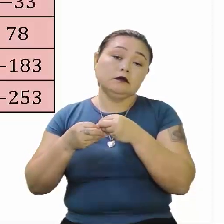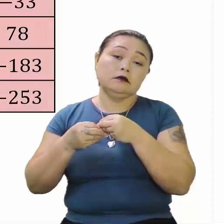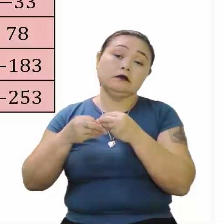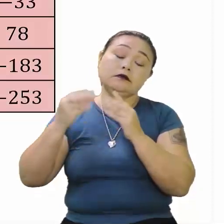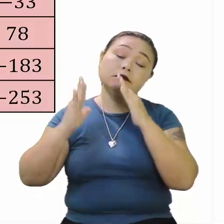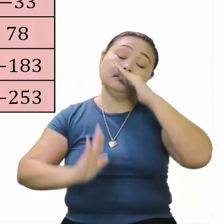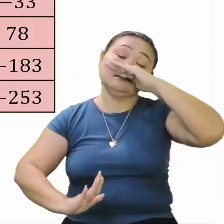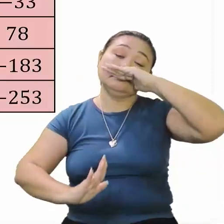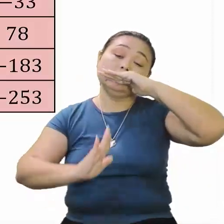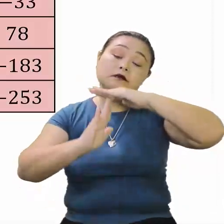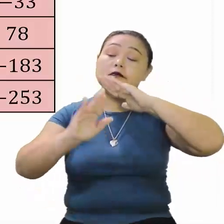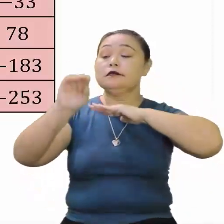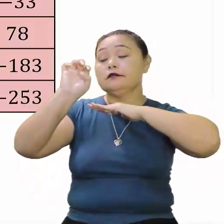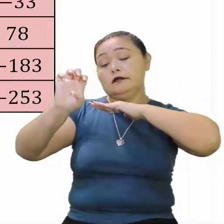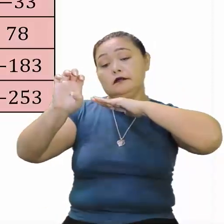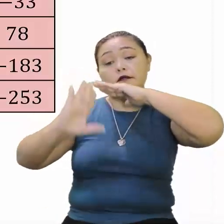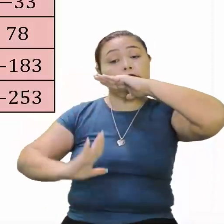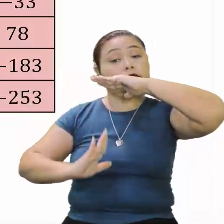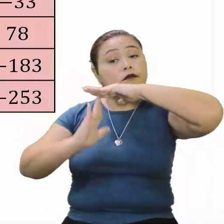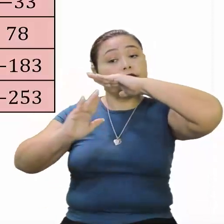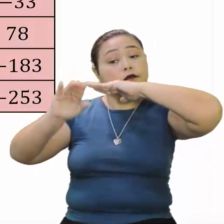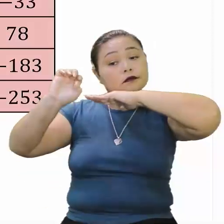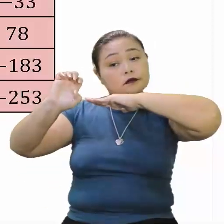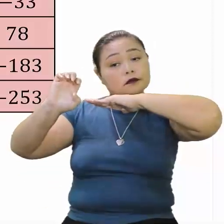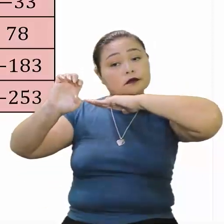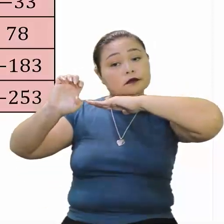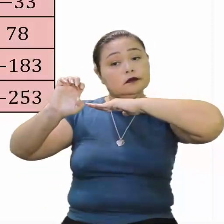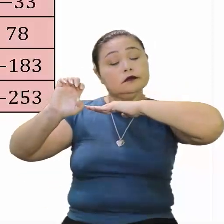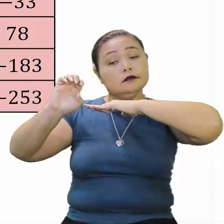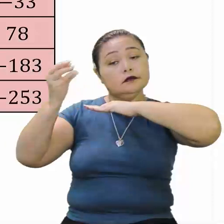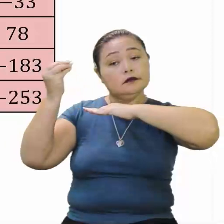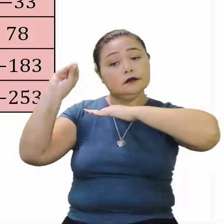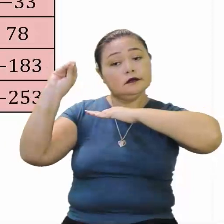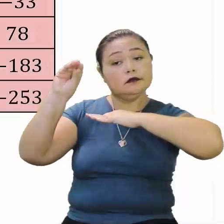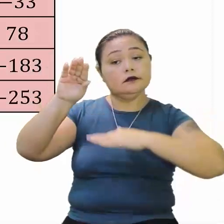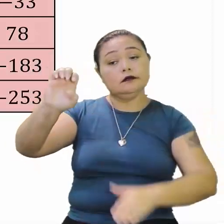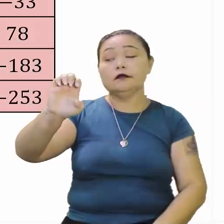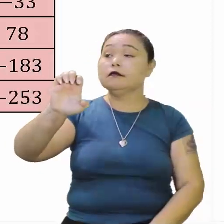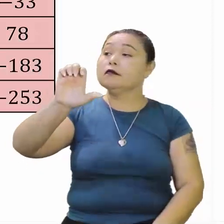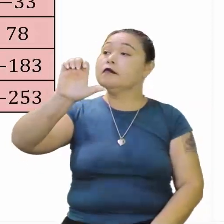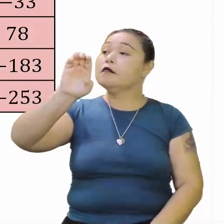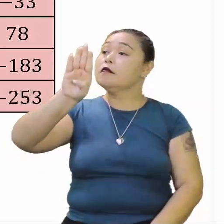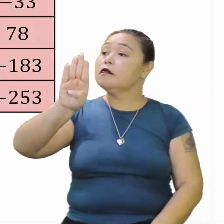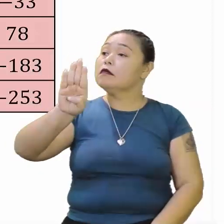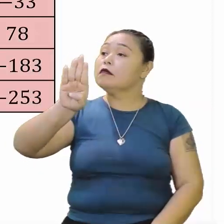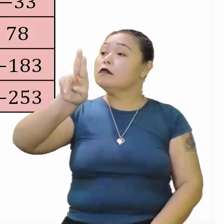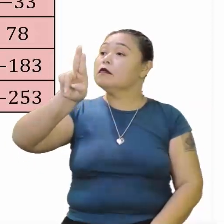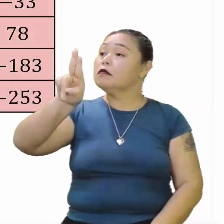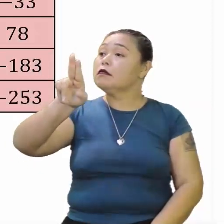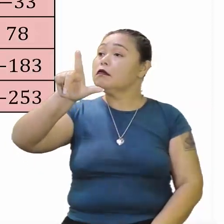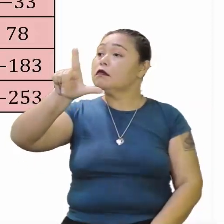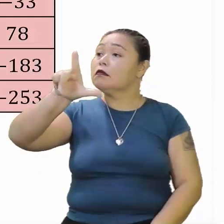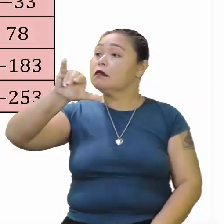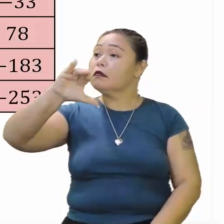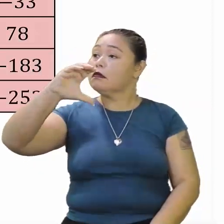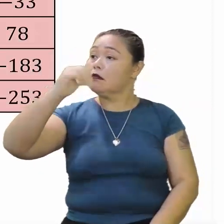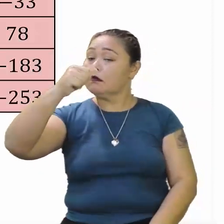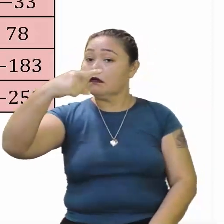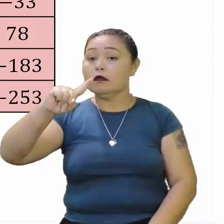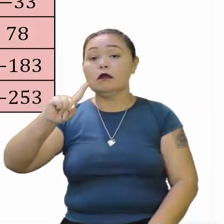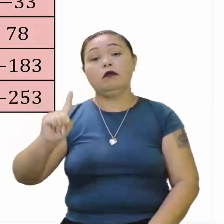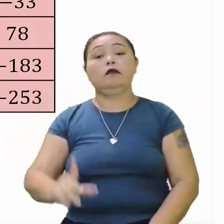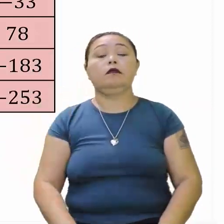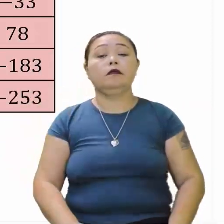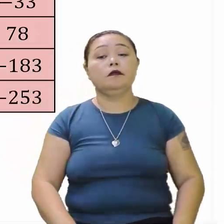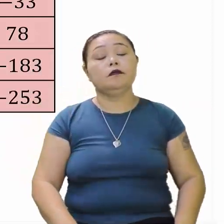de ebulição, tá bom? Só para ajustar, por favor, para não ficar tudo como ponto de